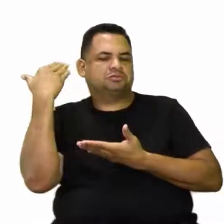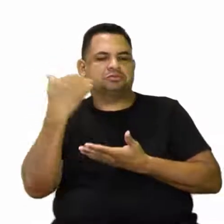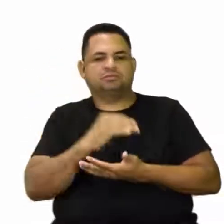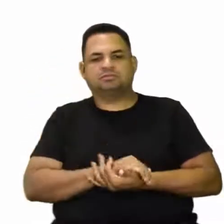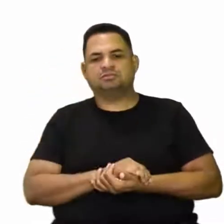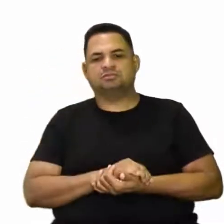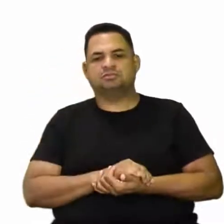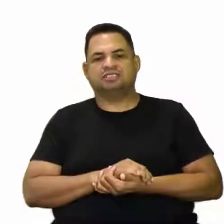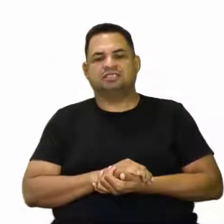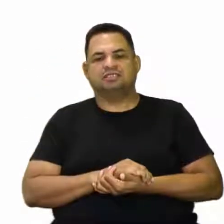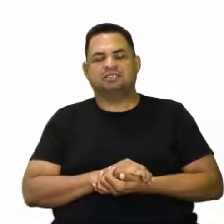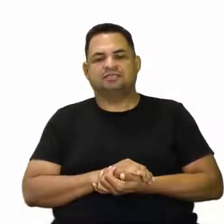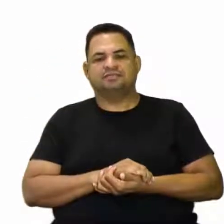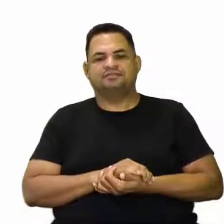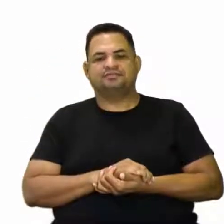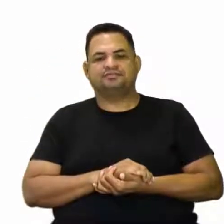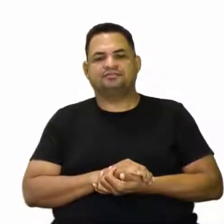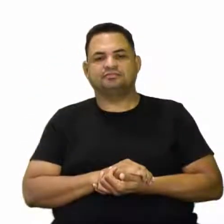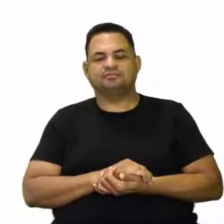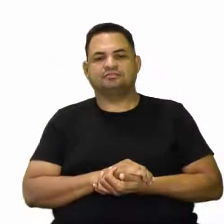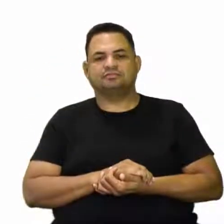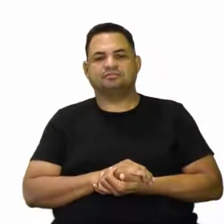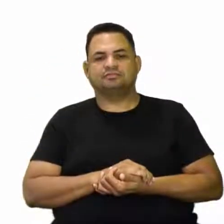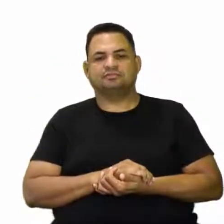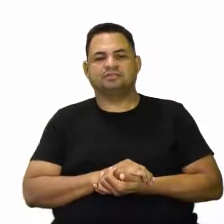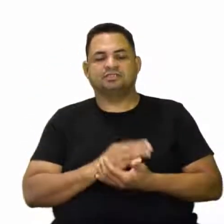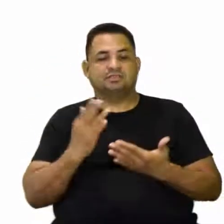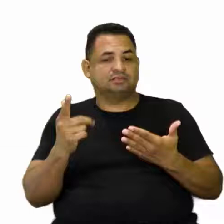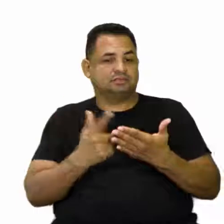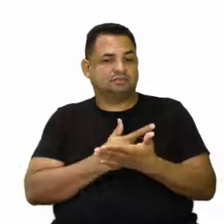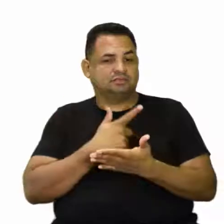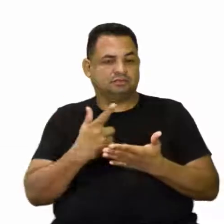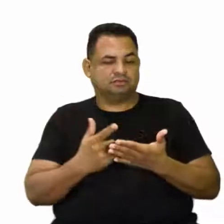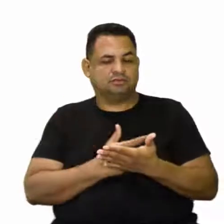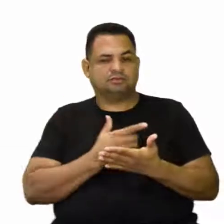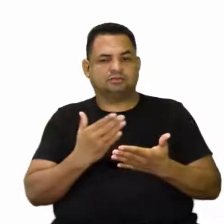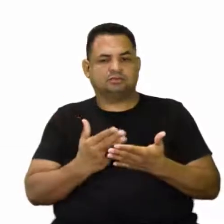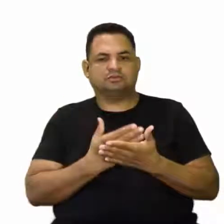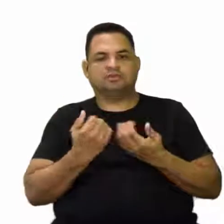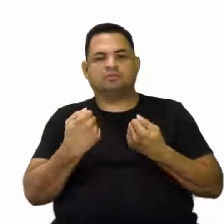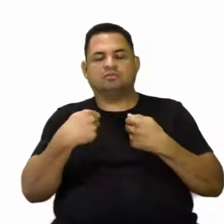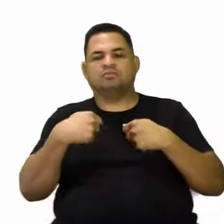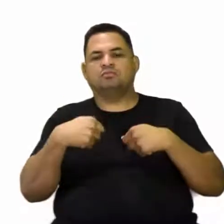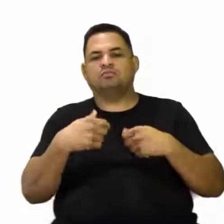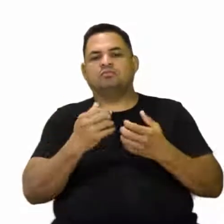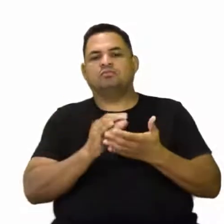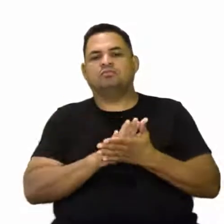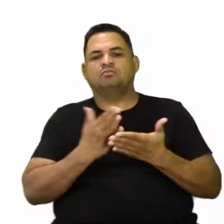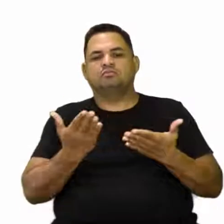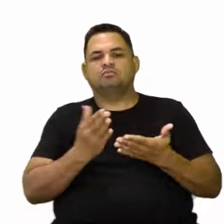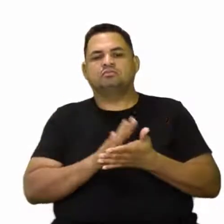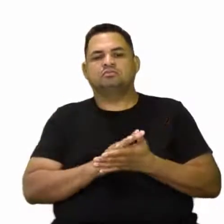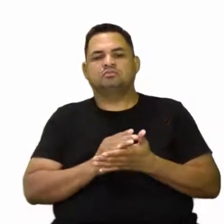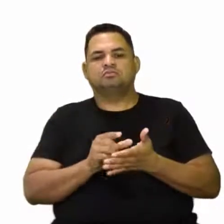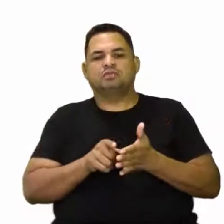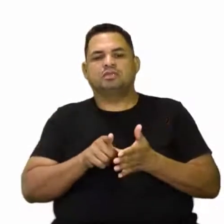acho bem bacana. Essa obra, ela pode ser chamada de